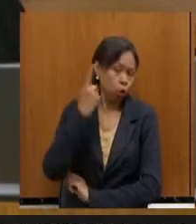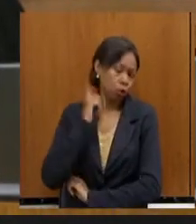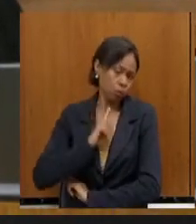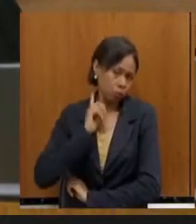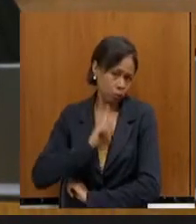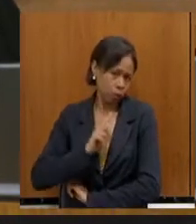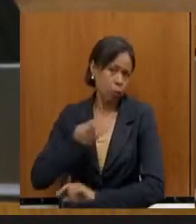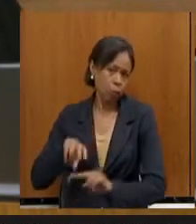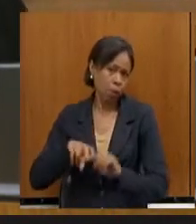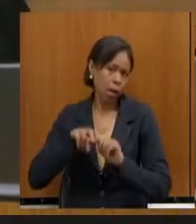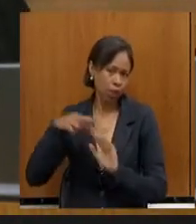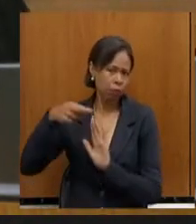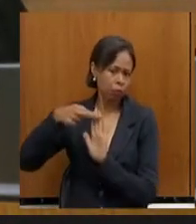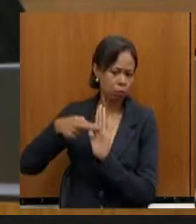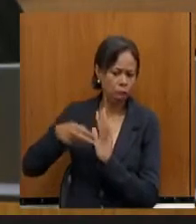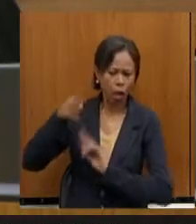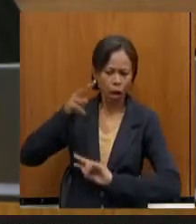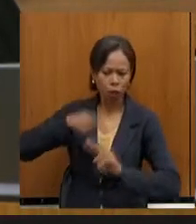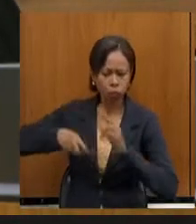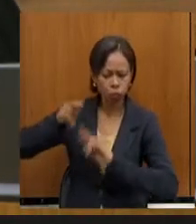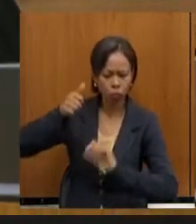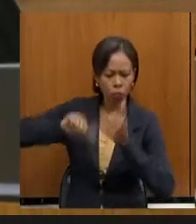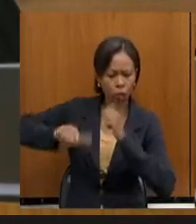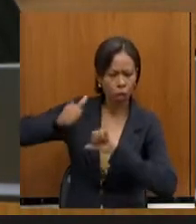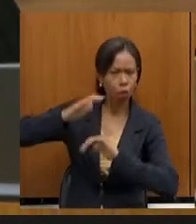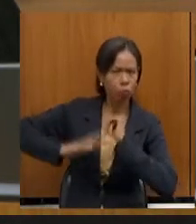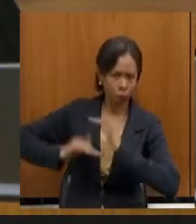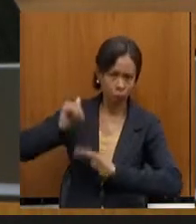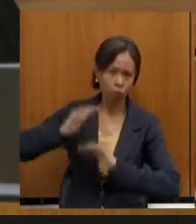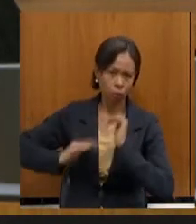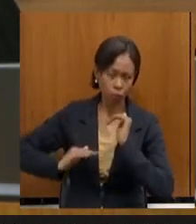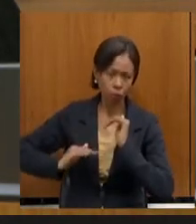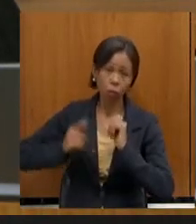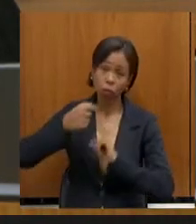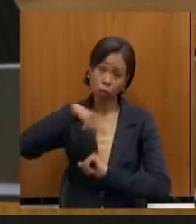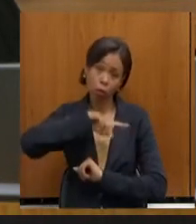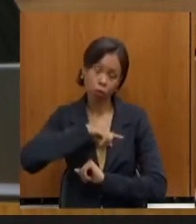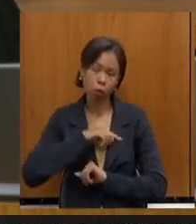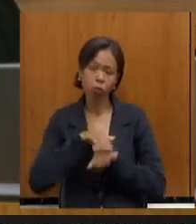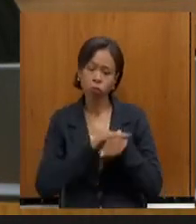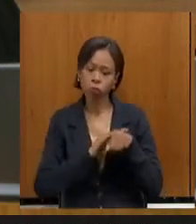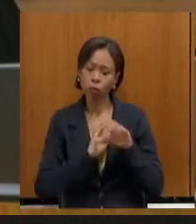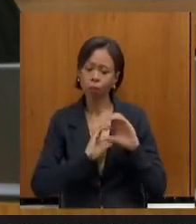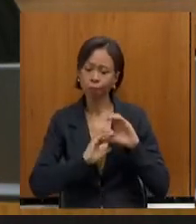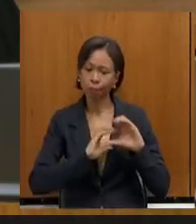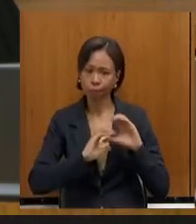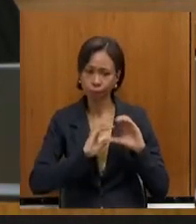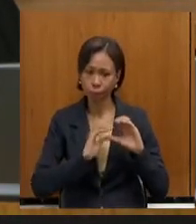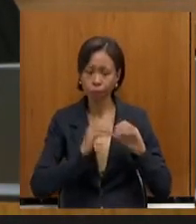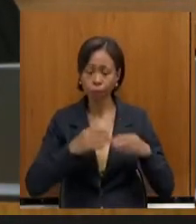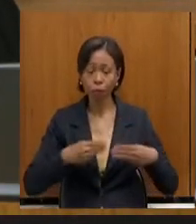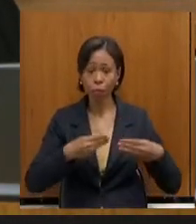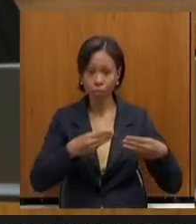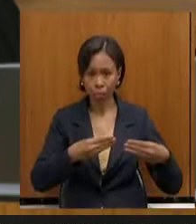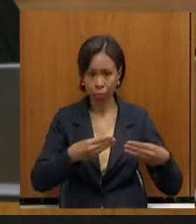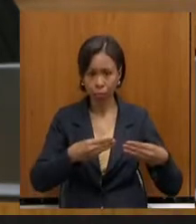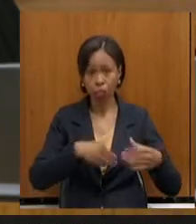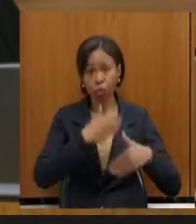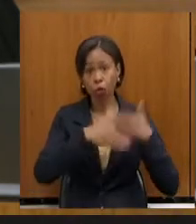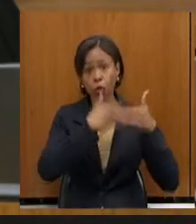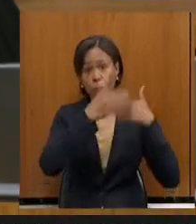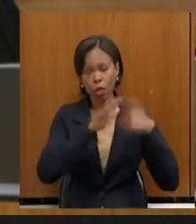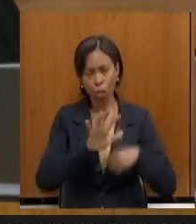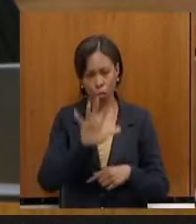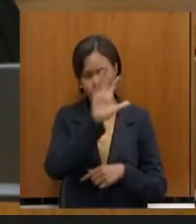tua base técnica de análise nós estamos em diálogo constante com o Ministério do Desenvolvimento Regional que é a pasta